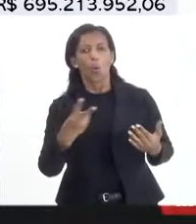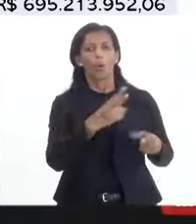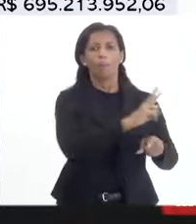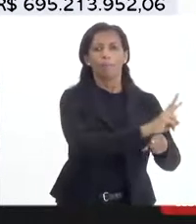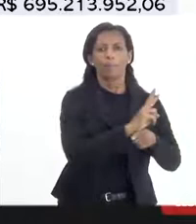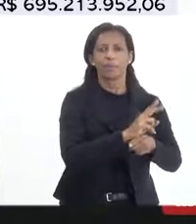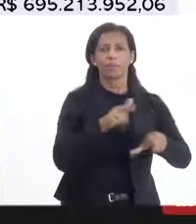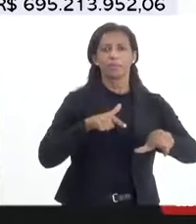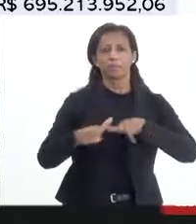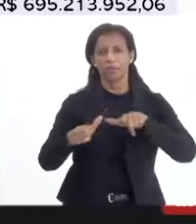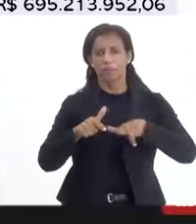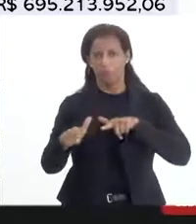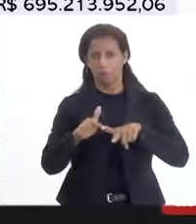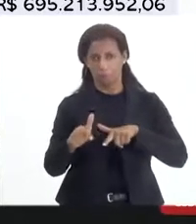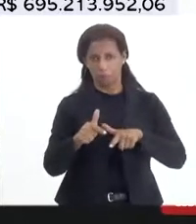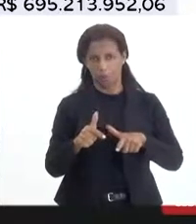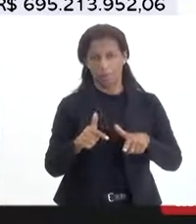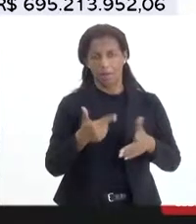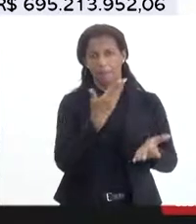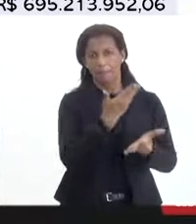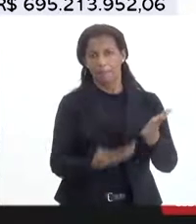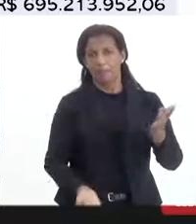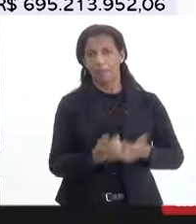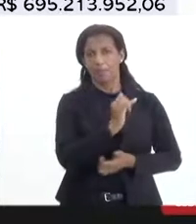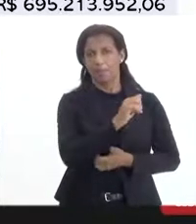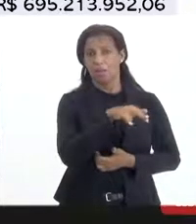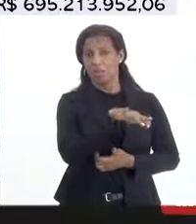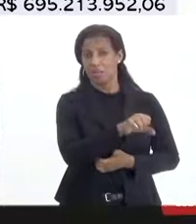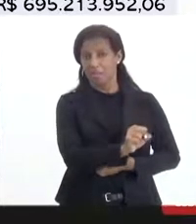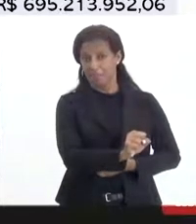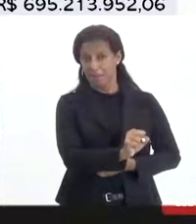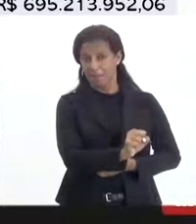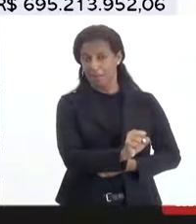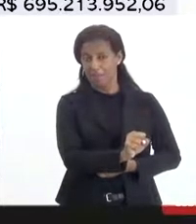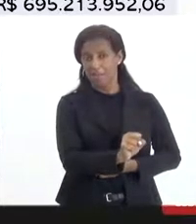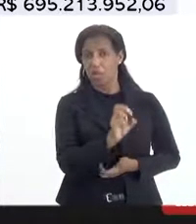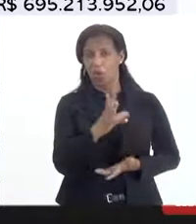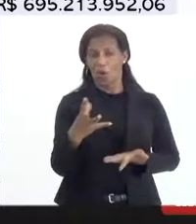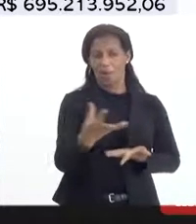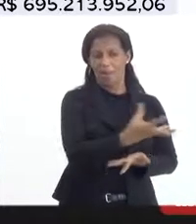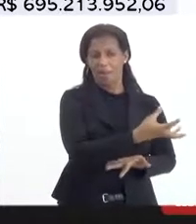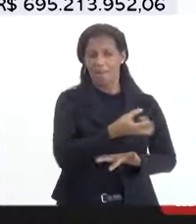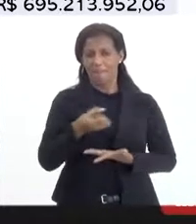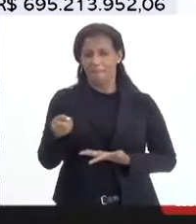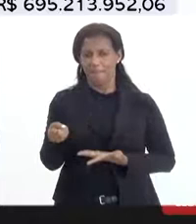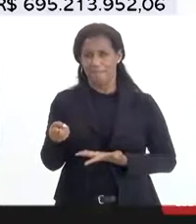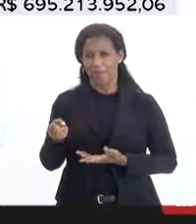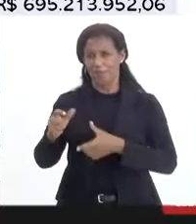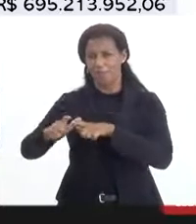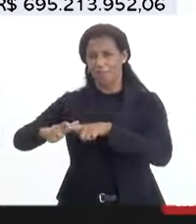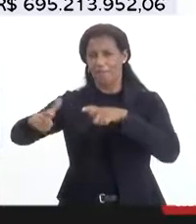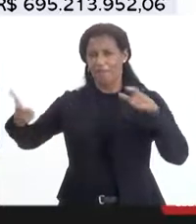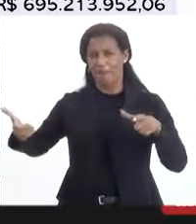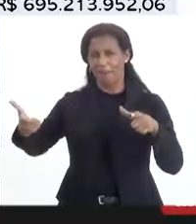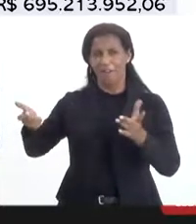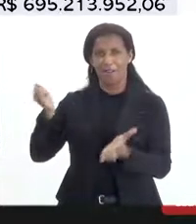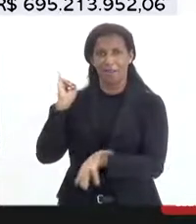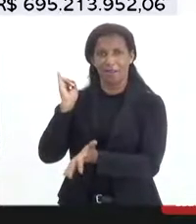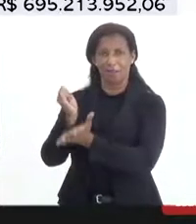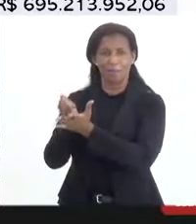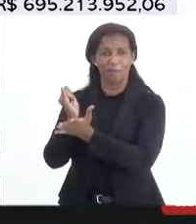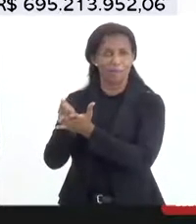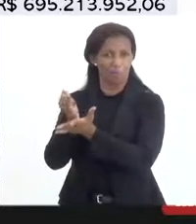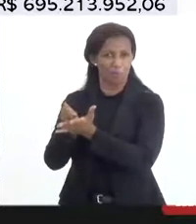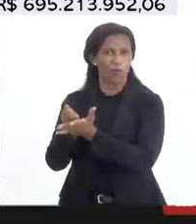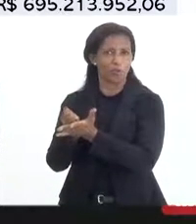serviço morreu com o ICMS das pecinhas de Lego, ou ela tomou esse crédito, construiu o Lego grandão e tem um imposto já, né, para